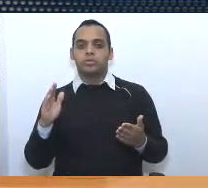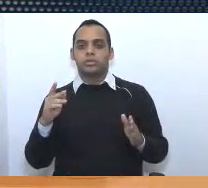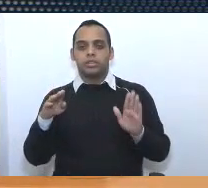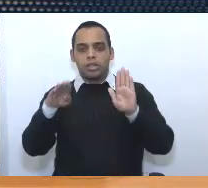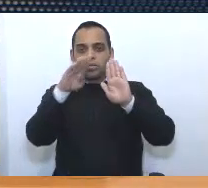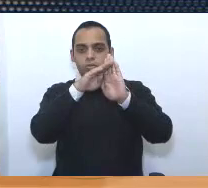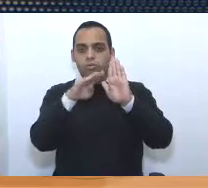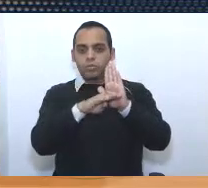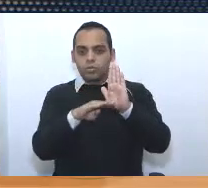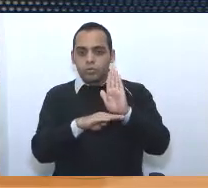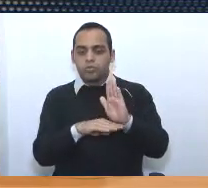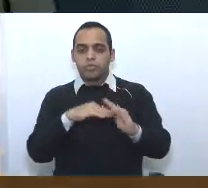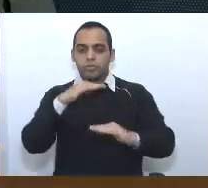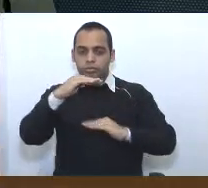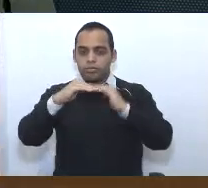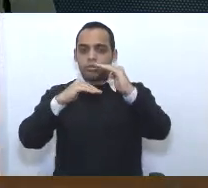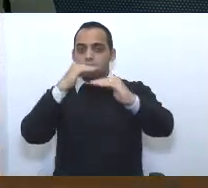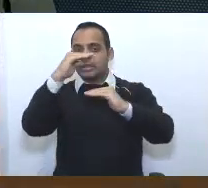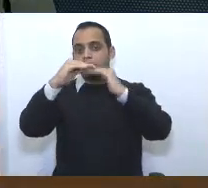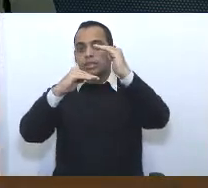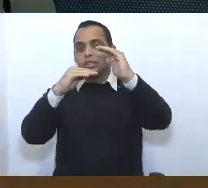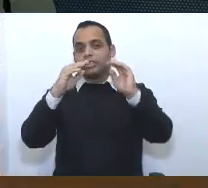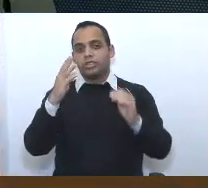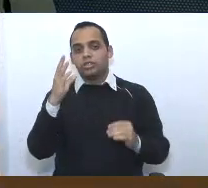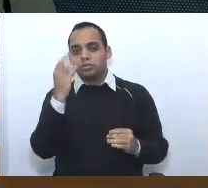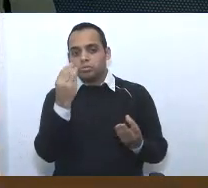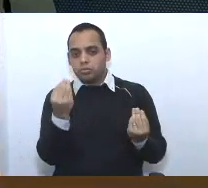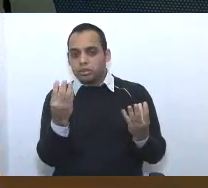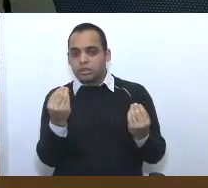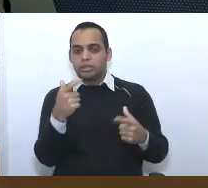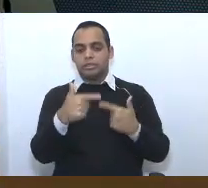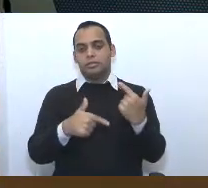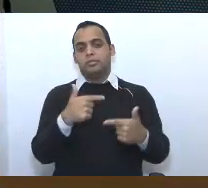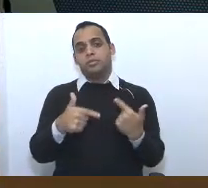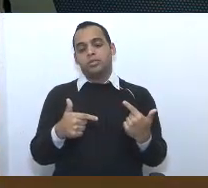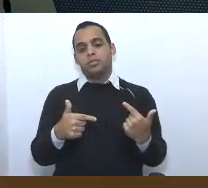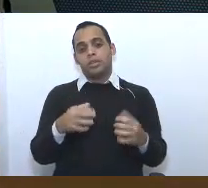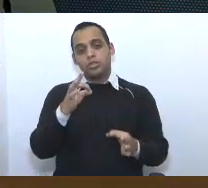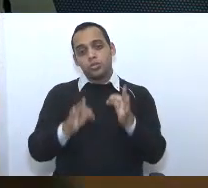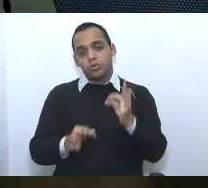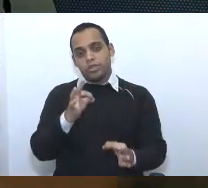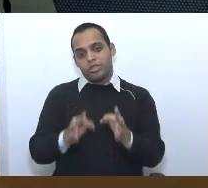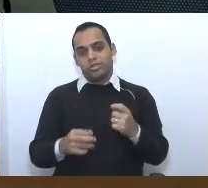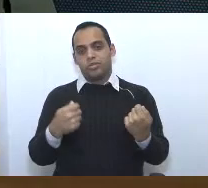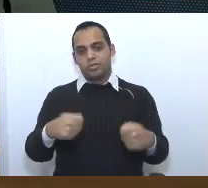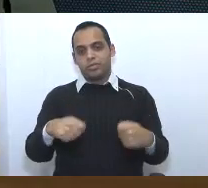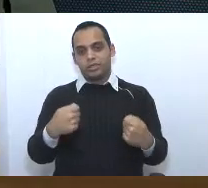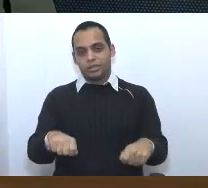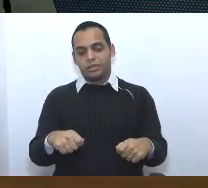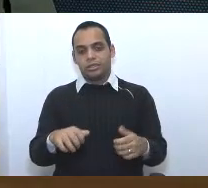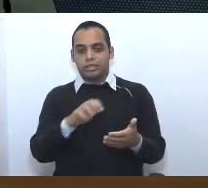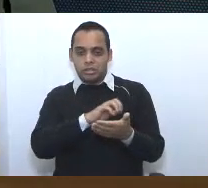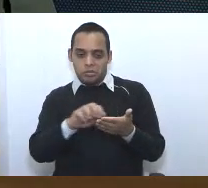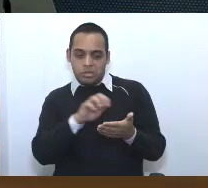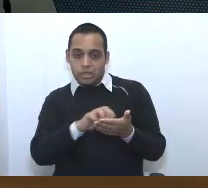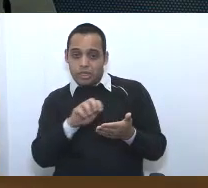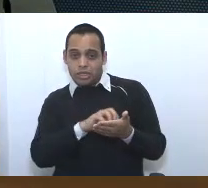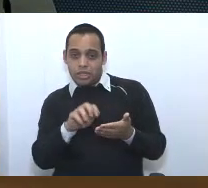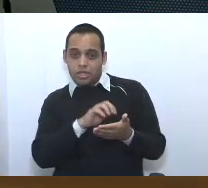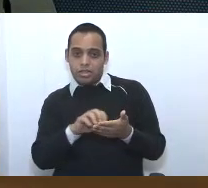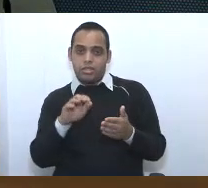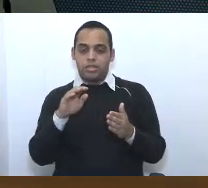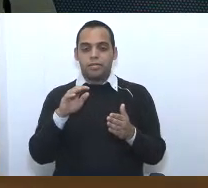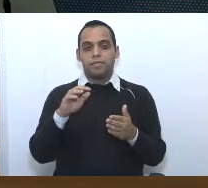grande, mas em função da demanda que o jurídico está como secretaria